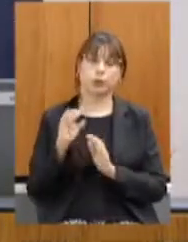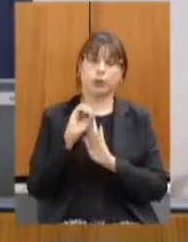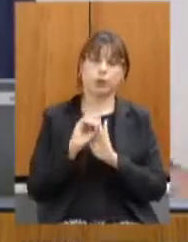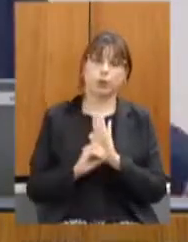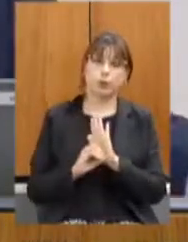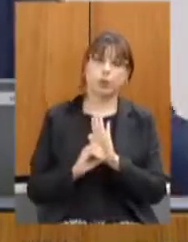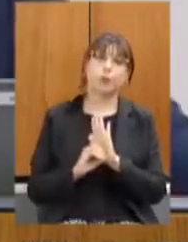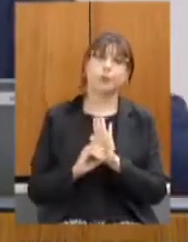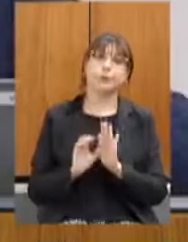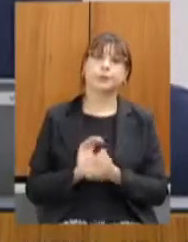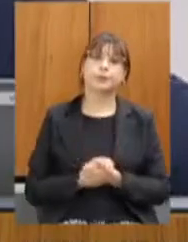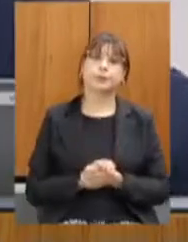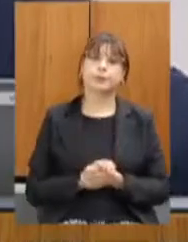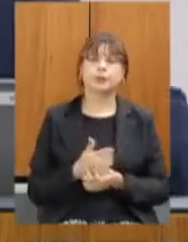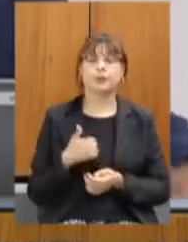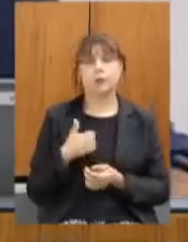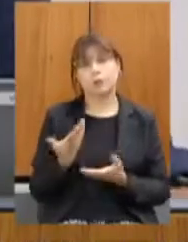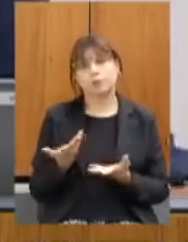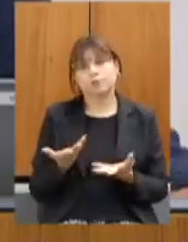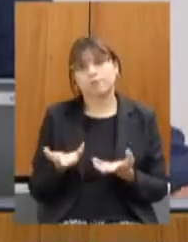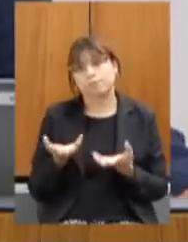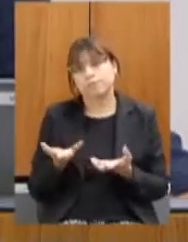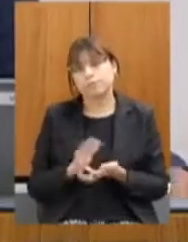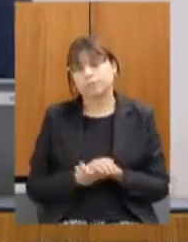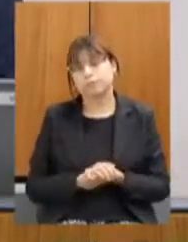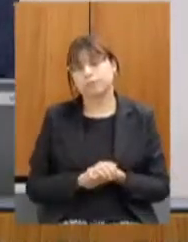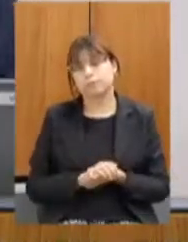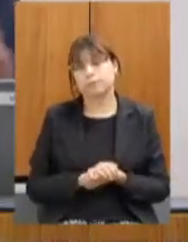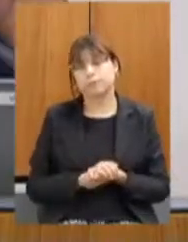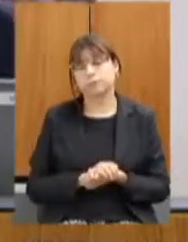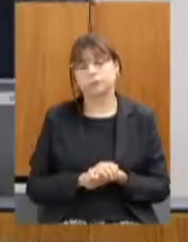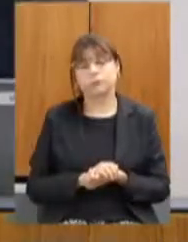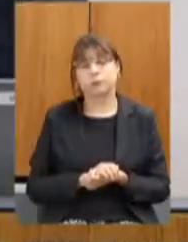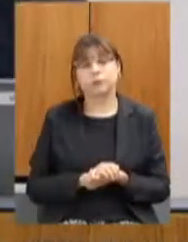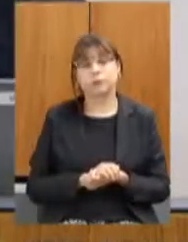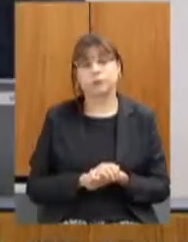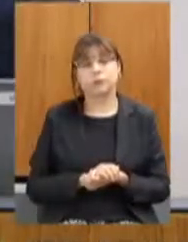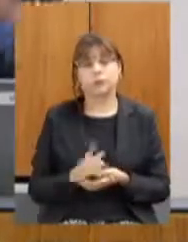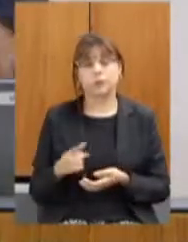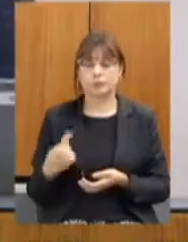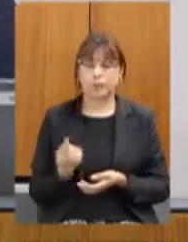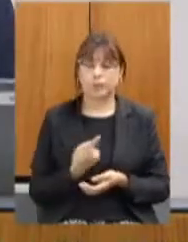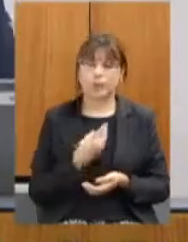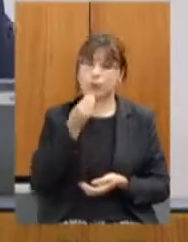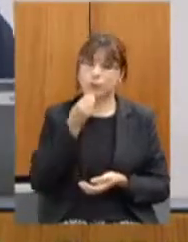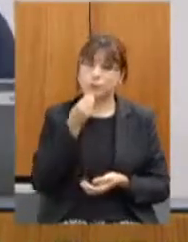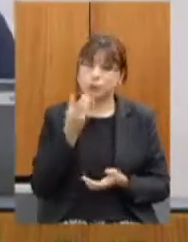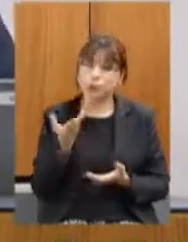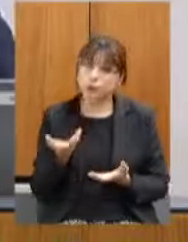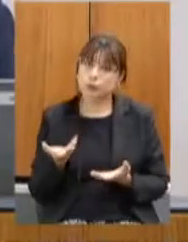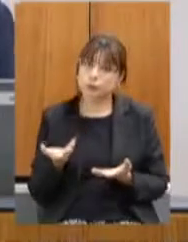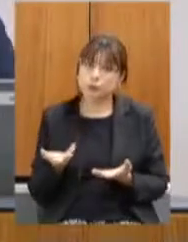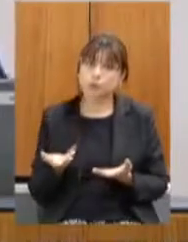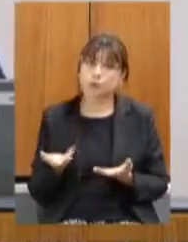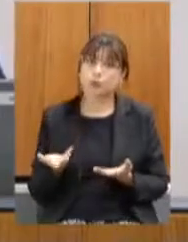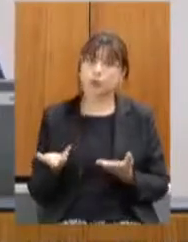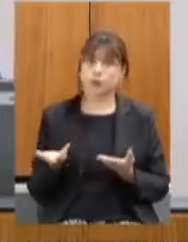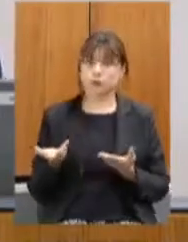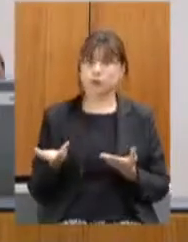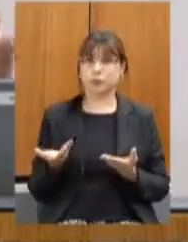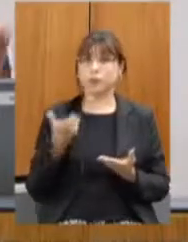Eu gostaria muito de que nós pudéssemos ter um momento